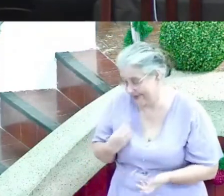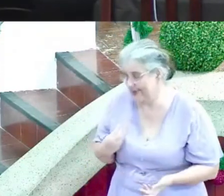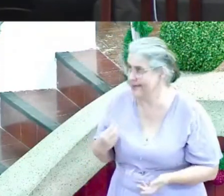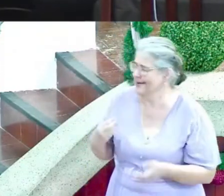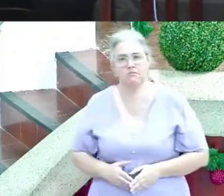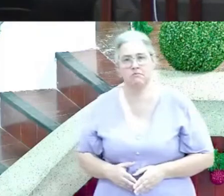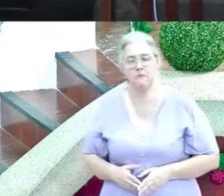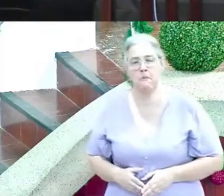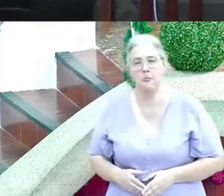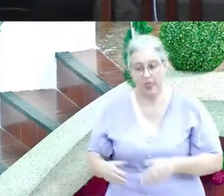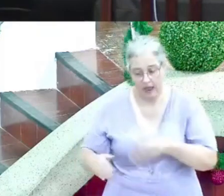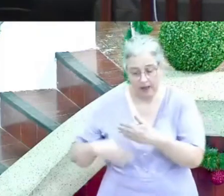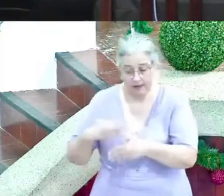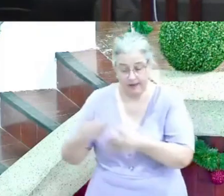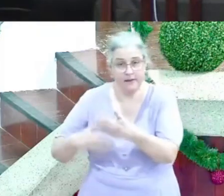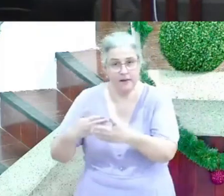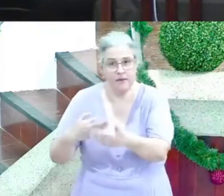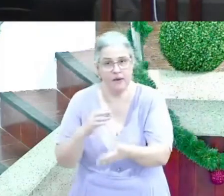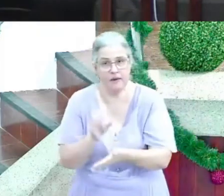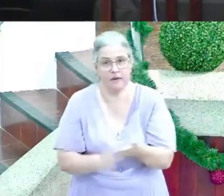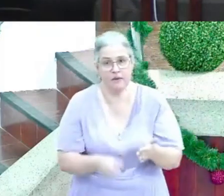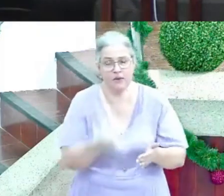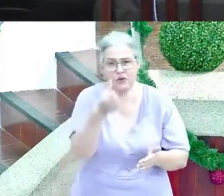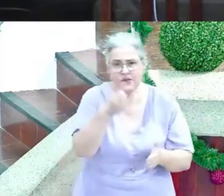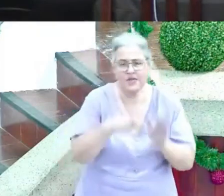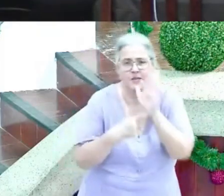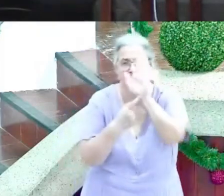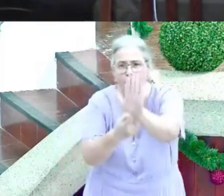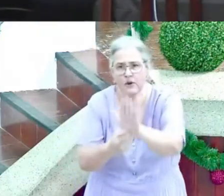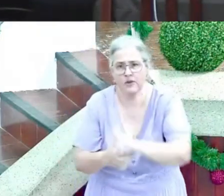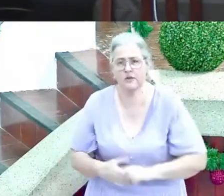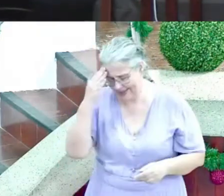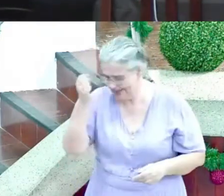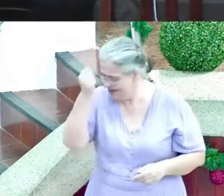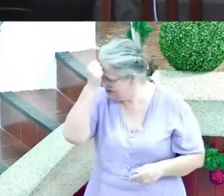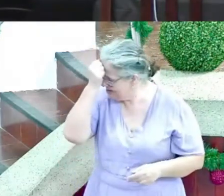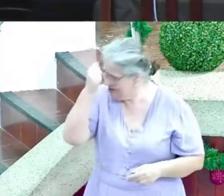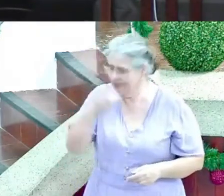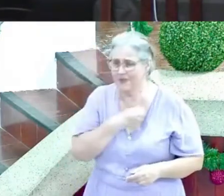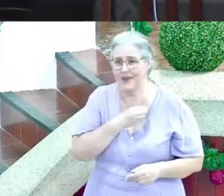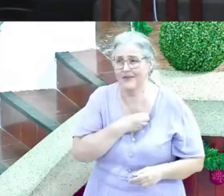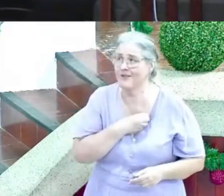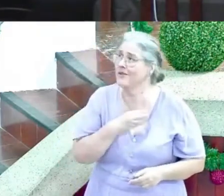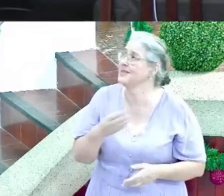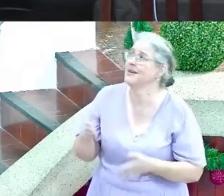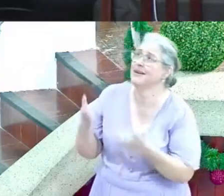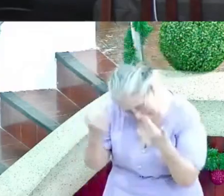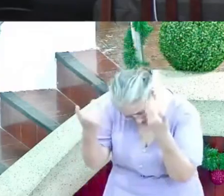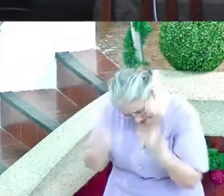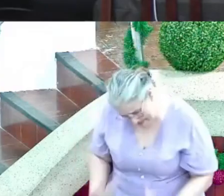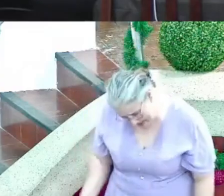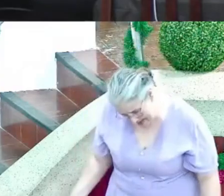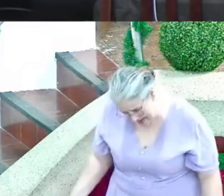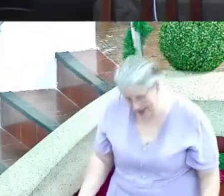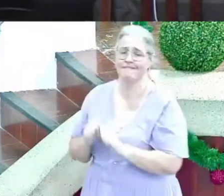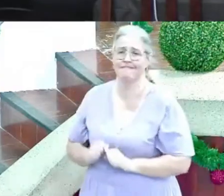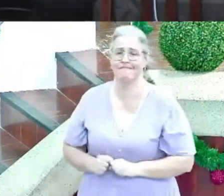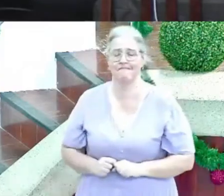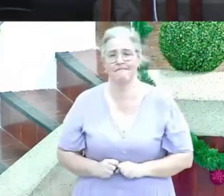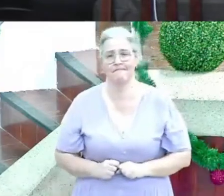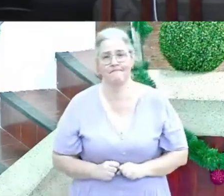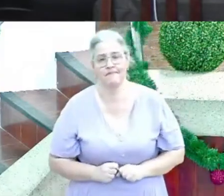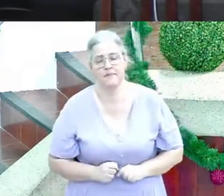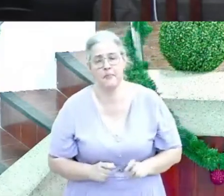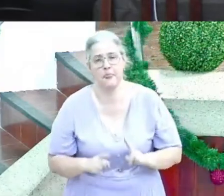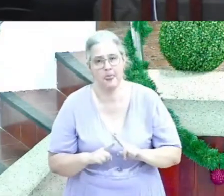Deus irá nos mostra um homem falando, o rei de mim, estou perdido, homem de lábios e